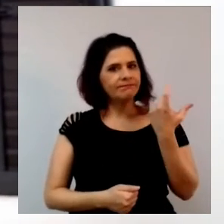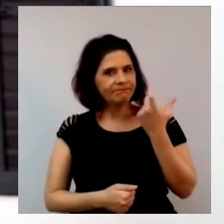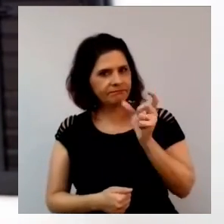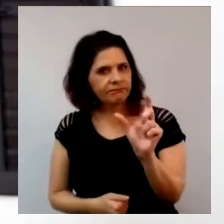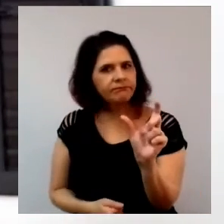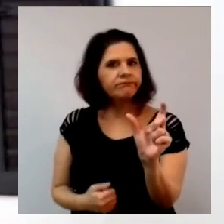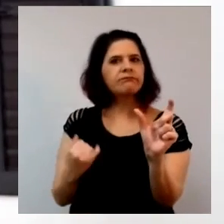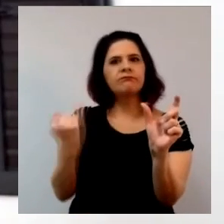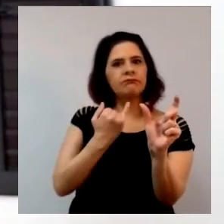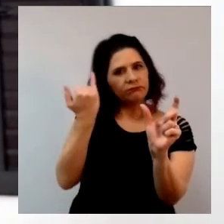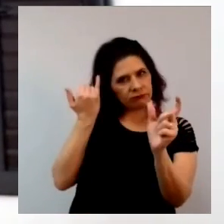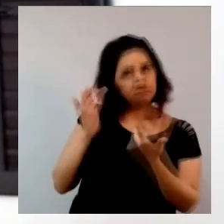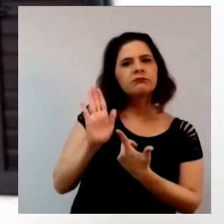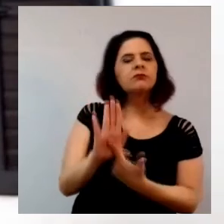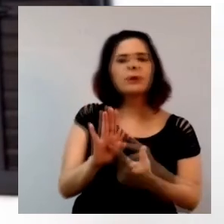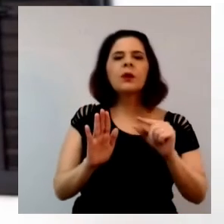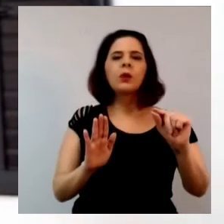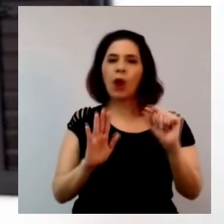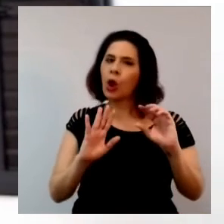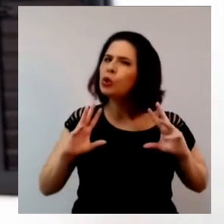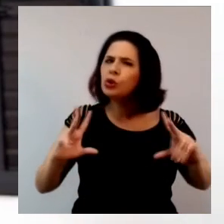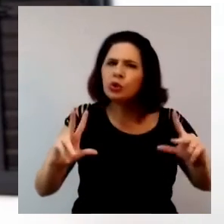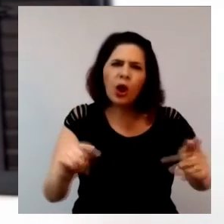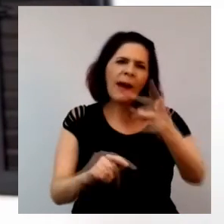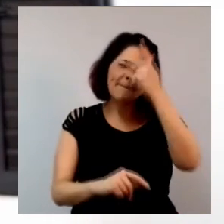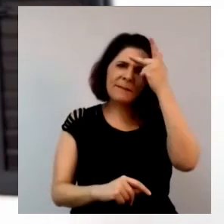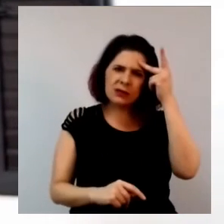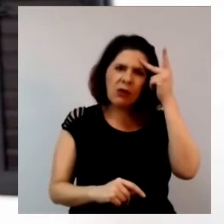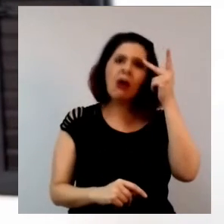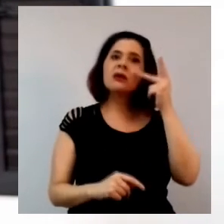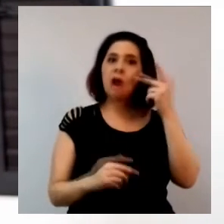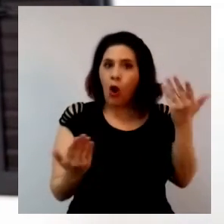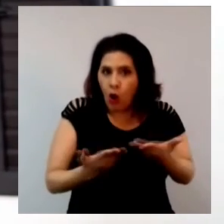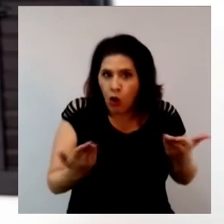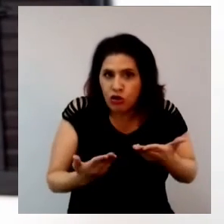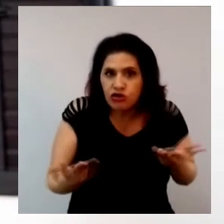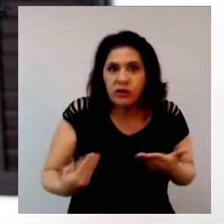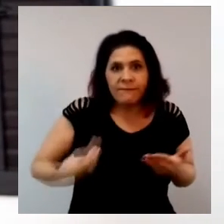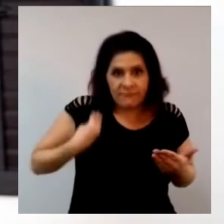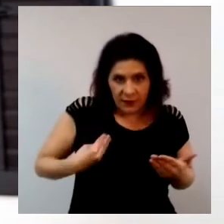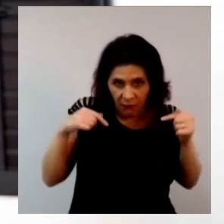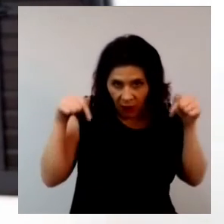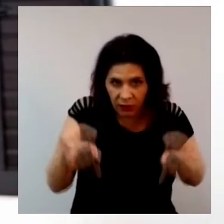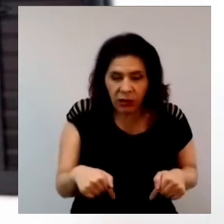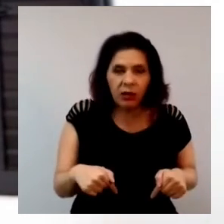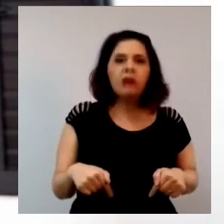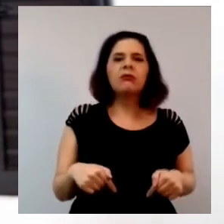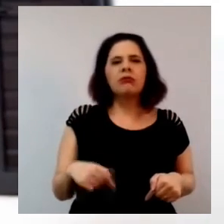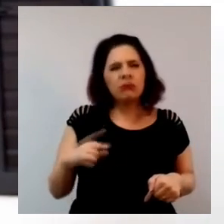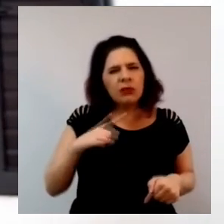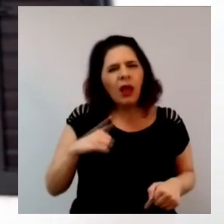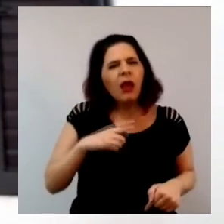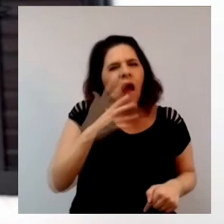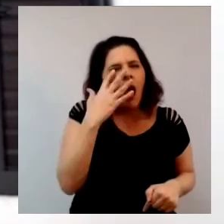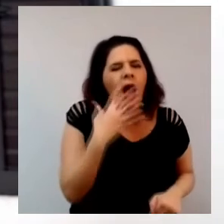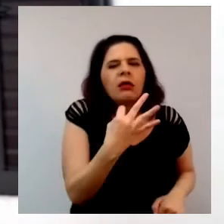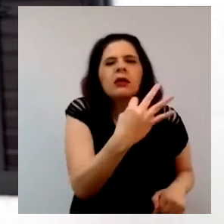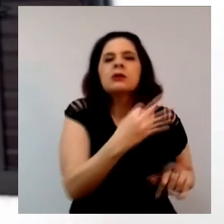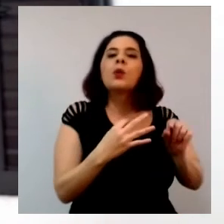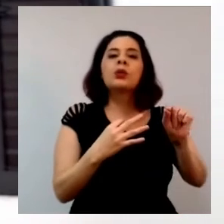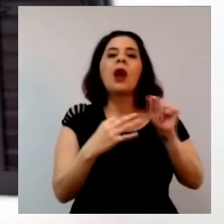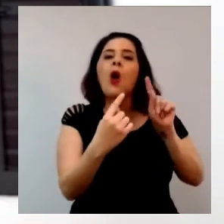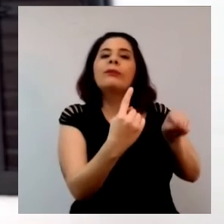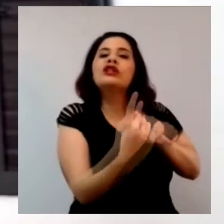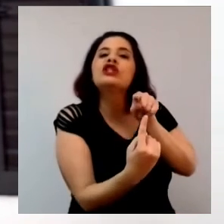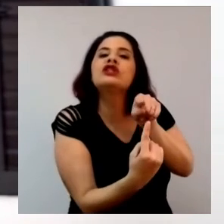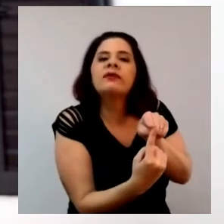todo mundo que está aqui, todo mundo que está aqui traz isso com muito cuidado, que é a questão da objetividade. Isso eu acho que é uma coisa que a gente